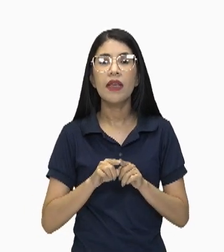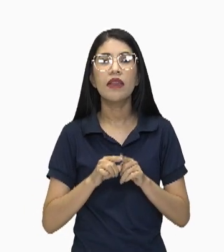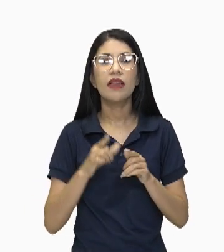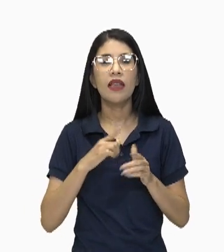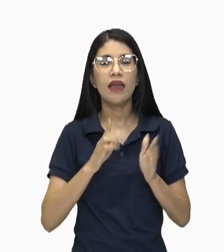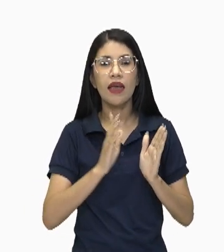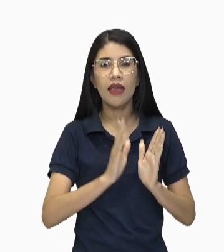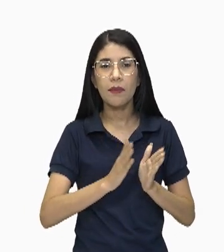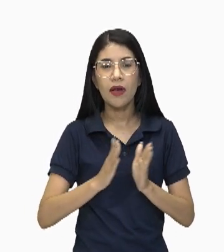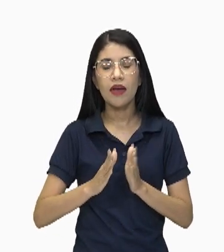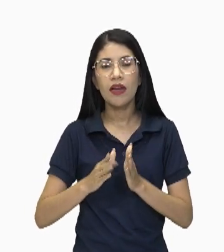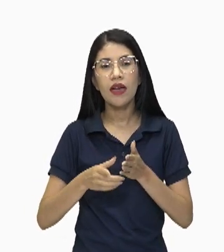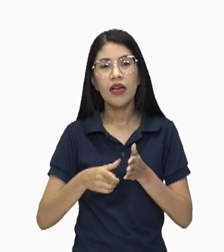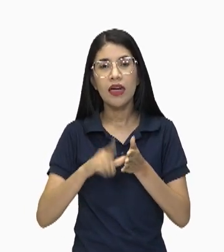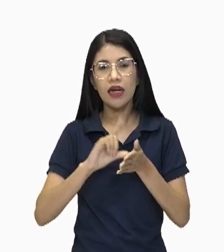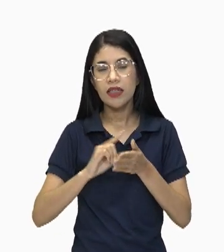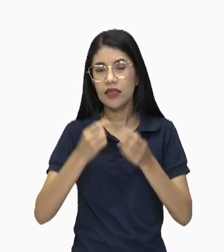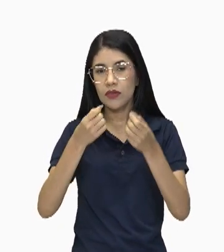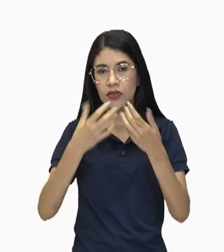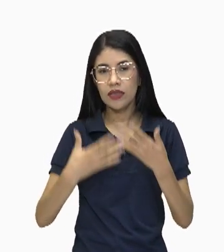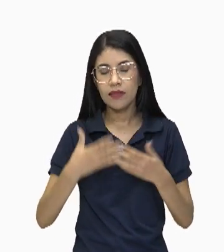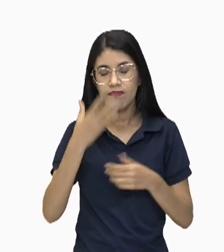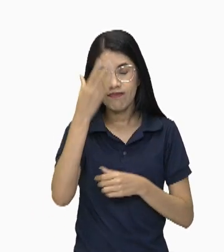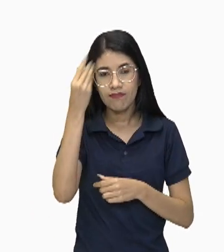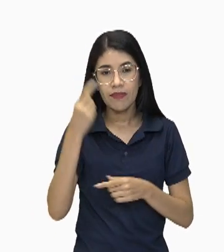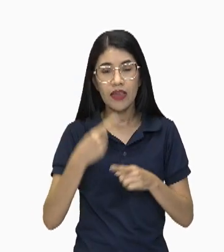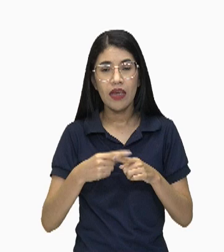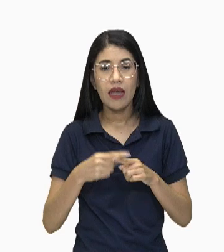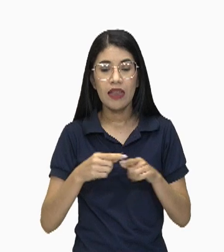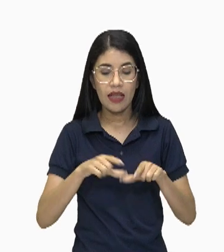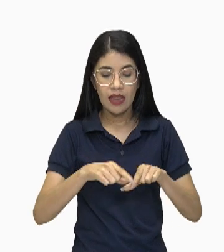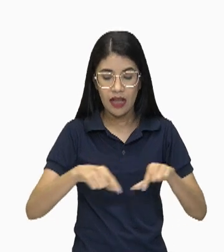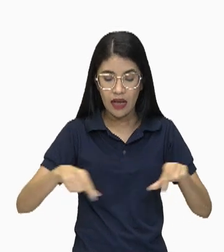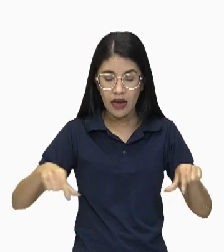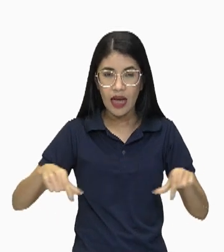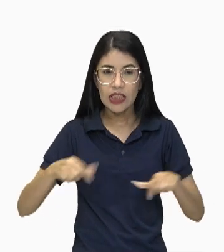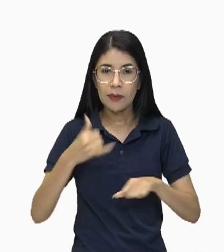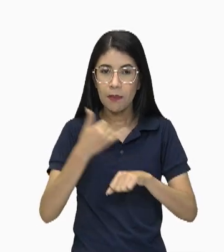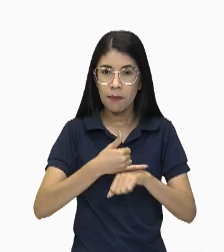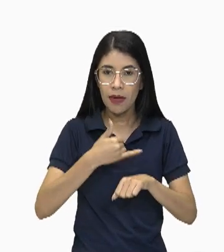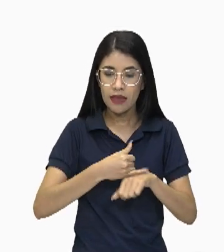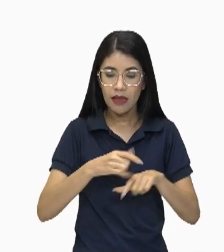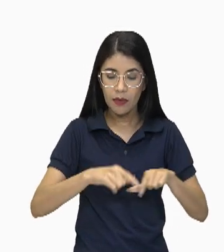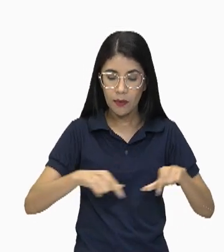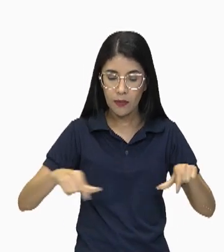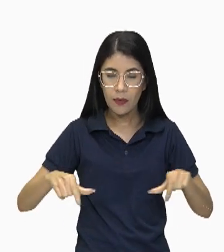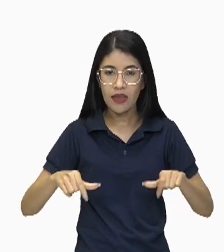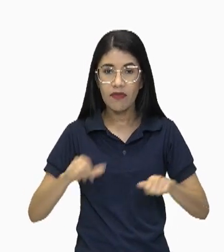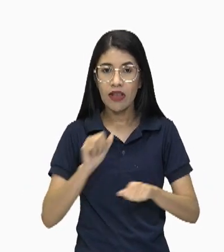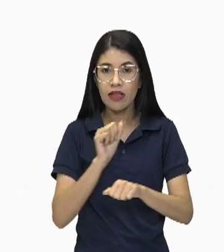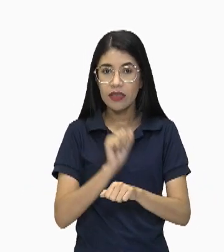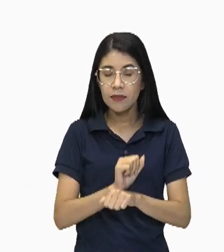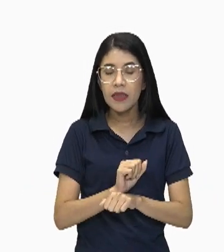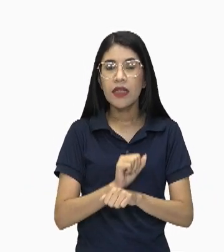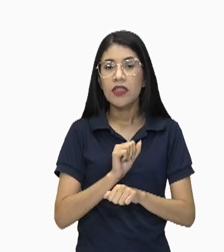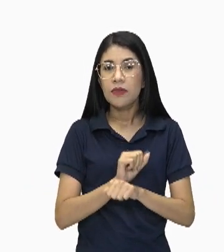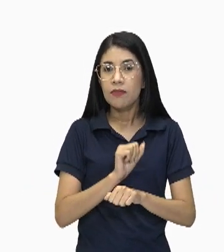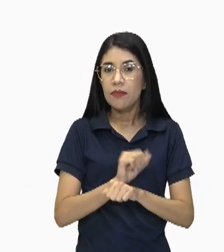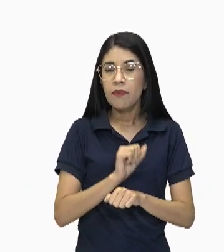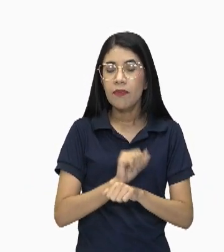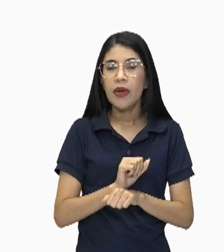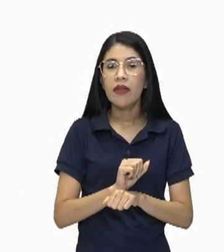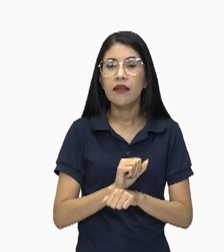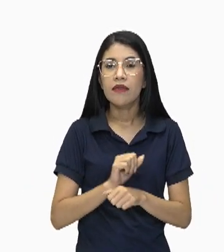tenha citado isso na aula. O bloco é aquele pedaço de metal que fica no chão, que o atleta fica ali naquela posição, para que a gente entenda, vou